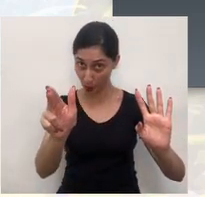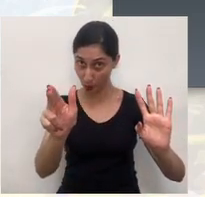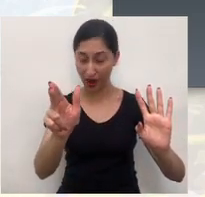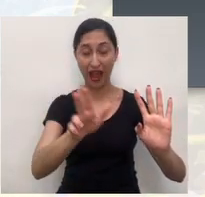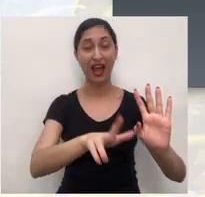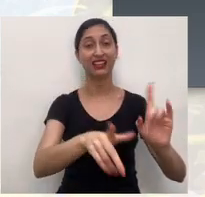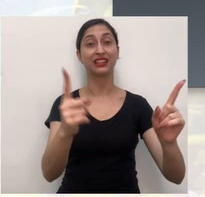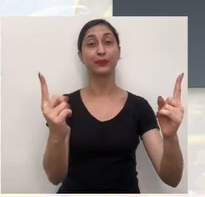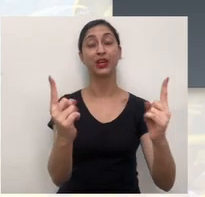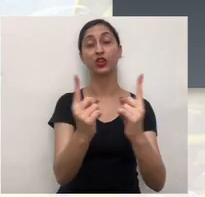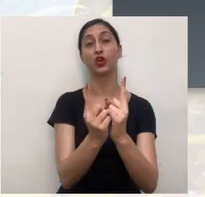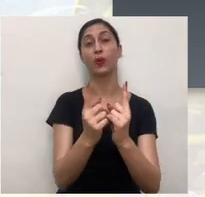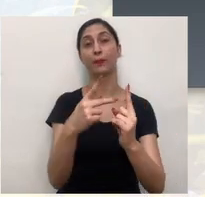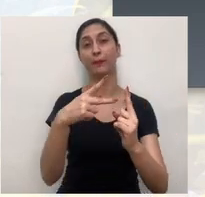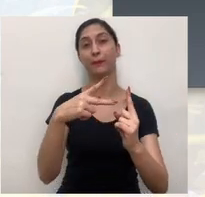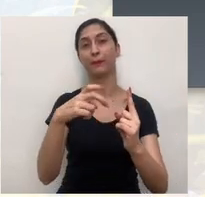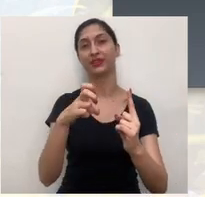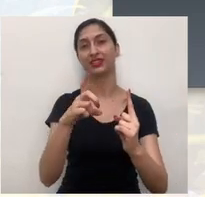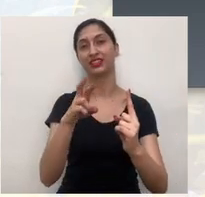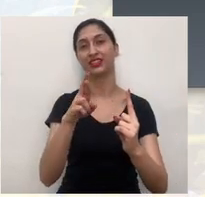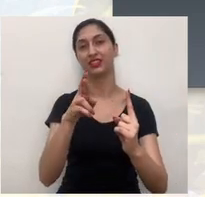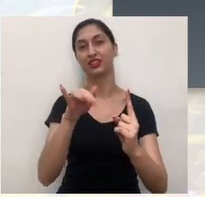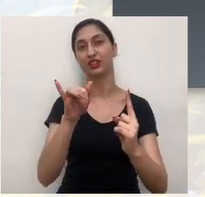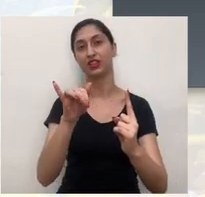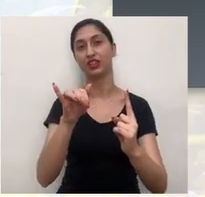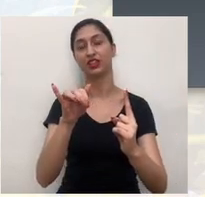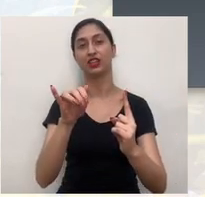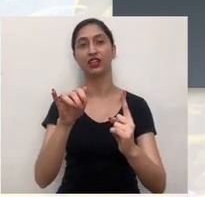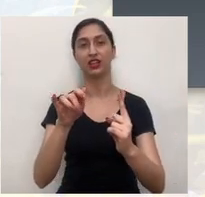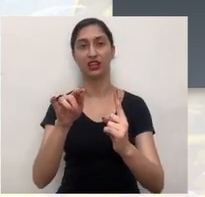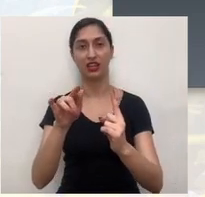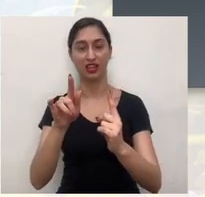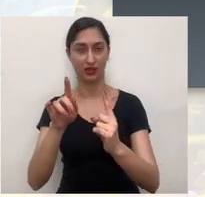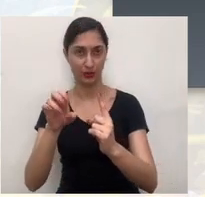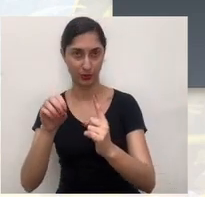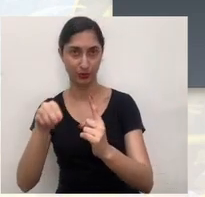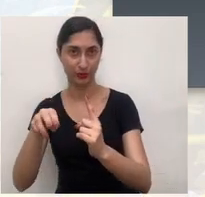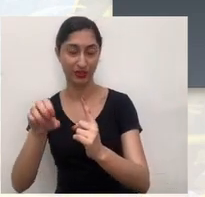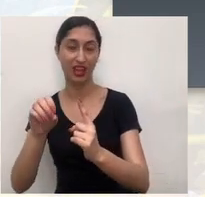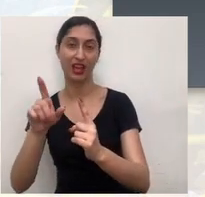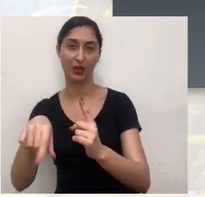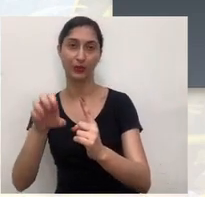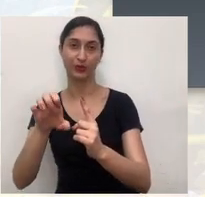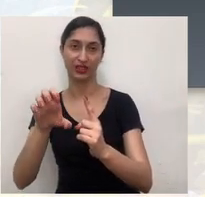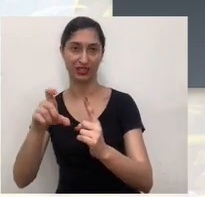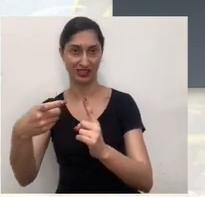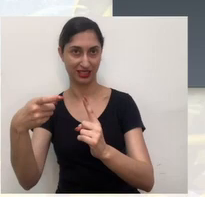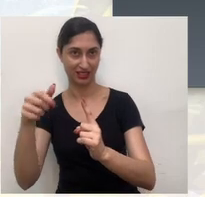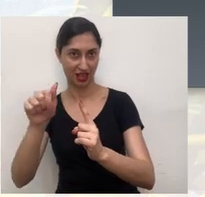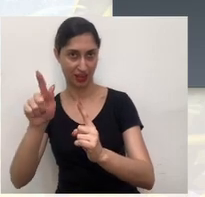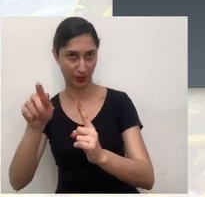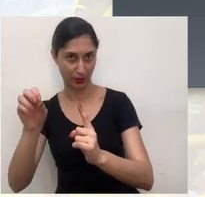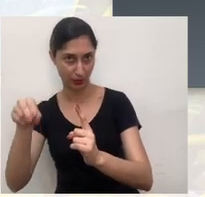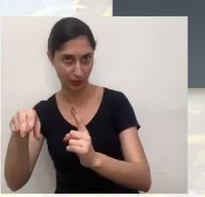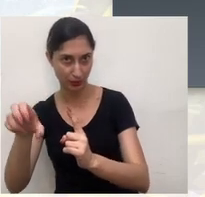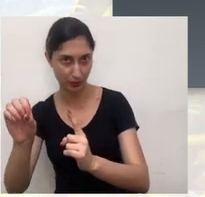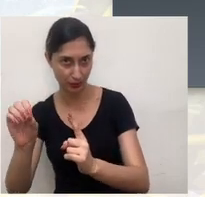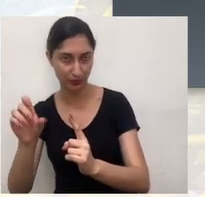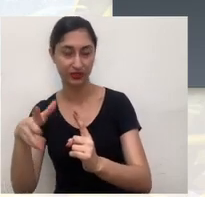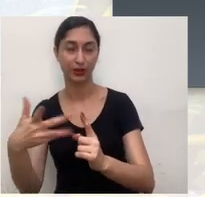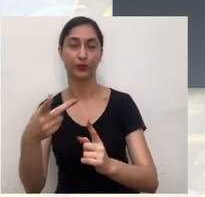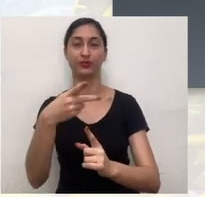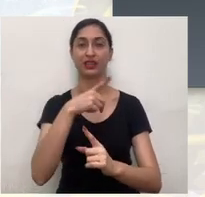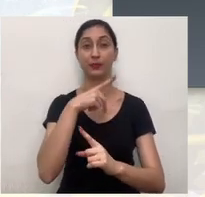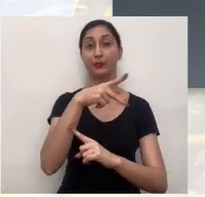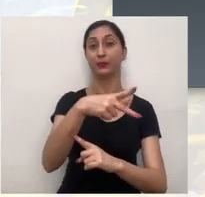vai ser o hexágono. O hexágono consegue cercar a mesma área do quadrado com um perímetro